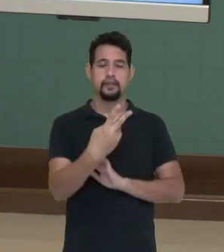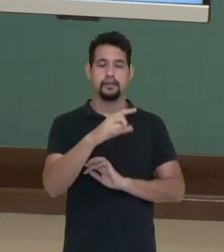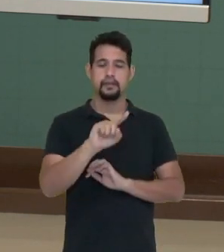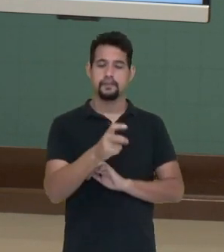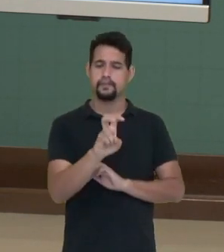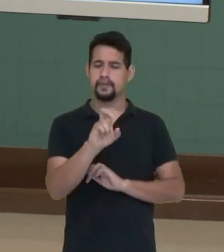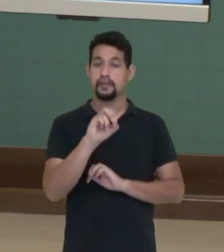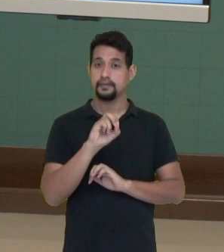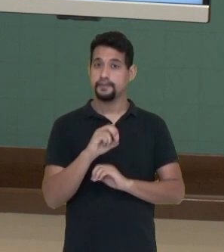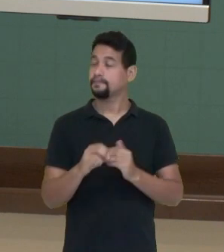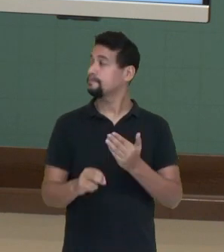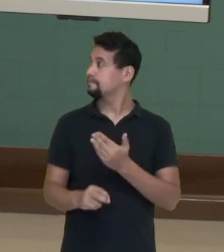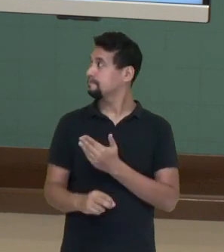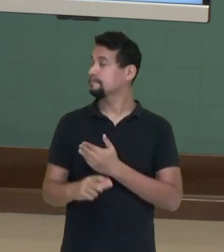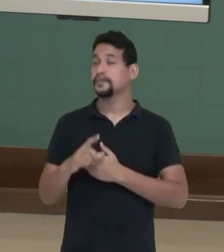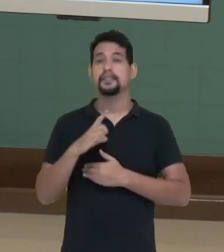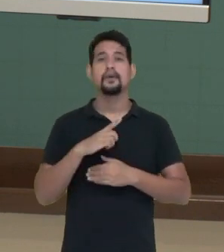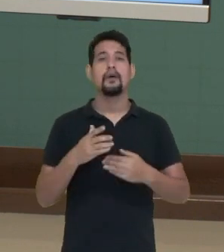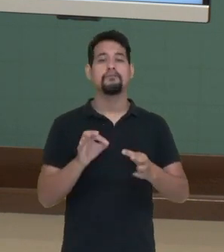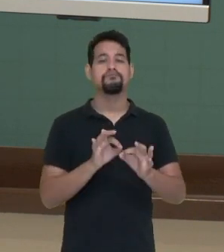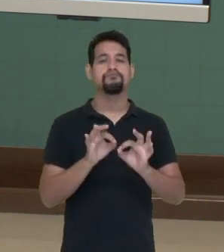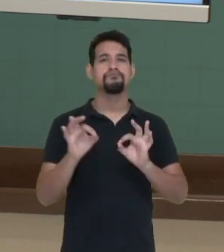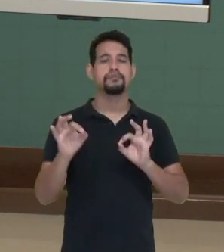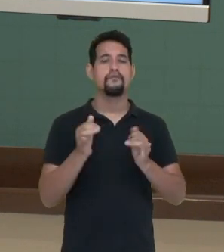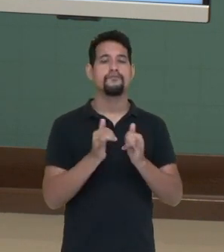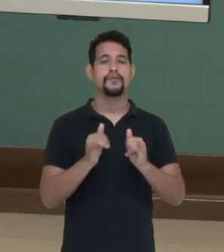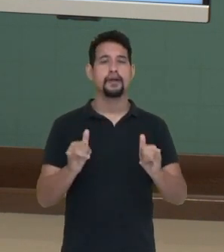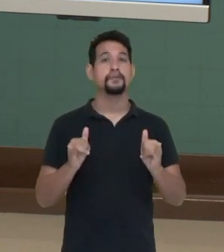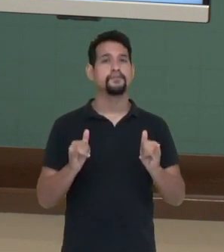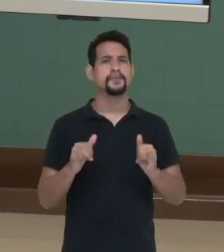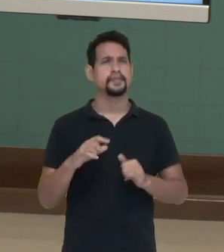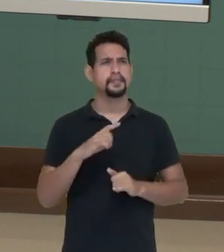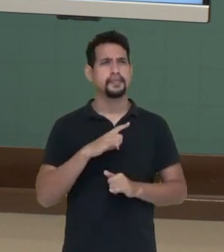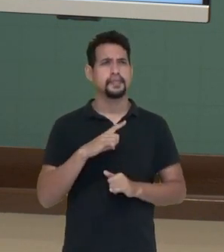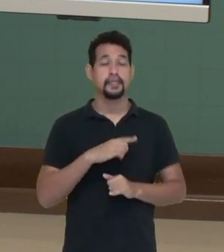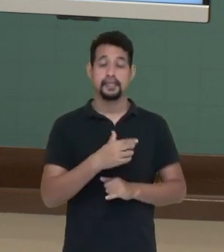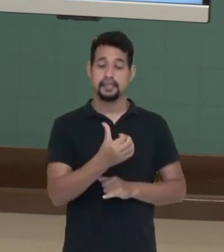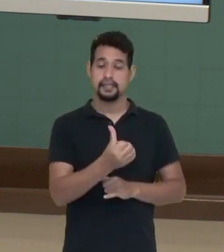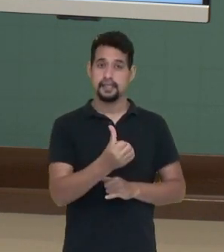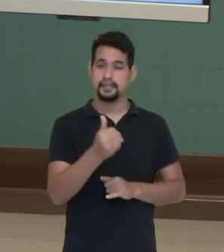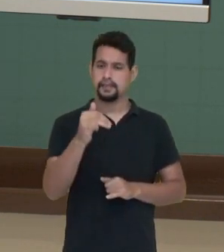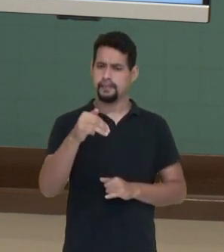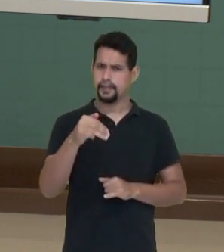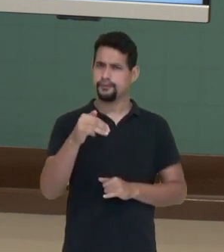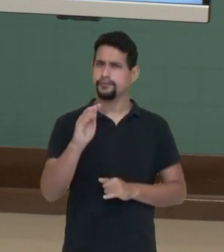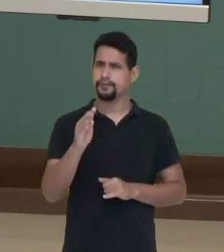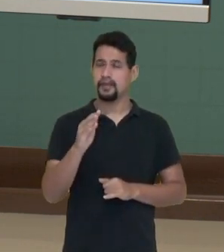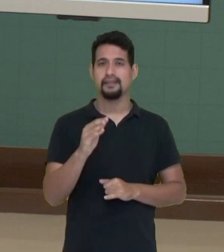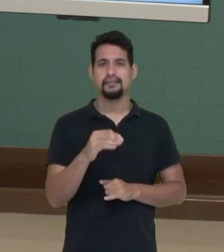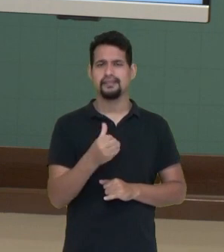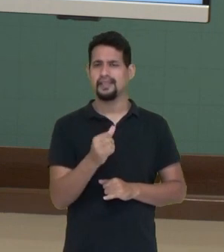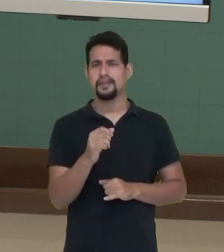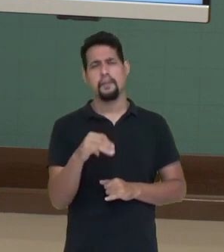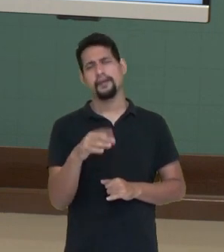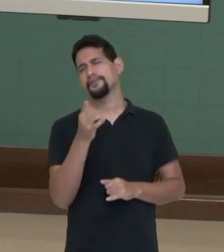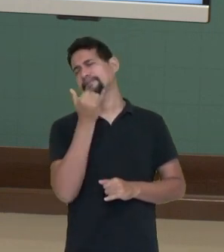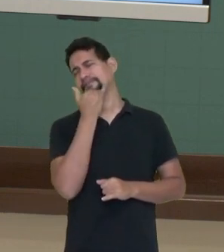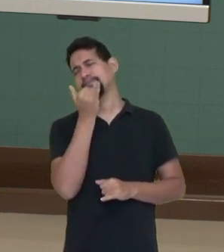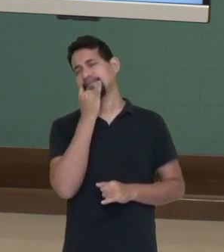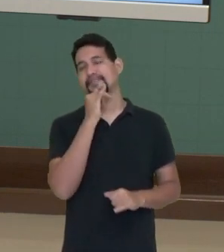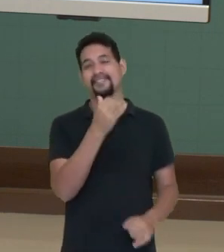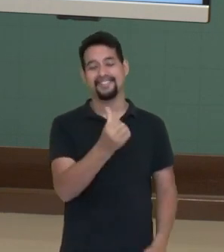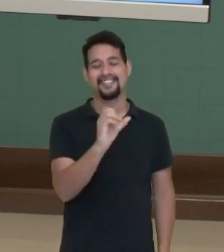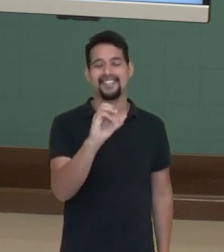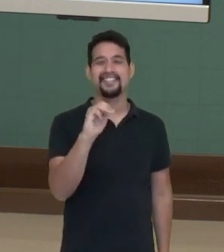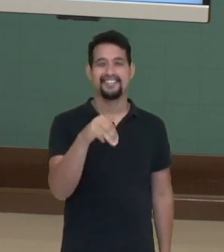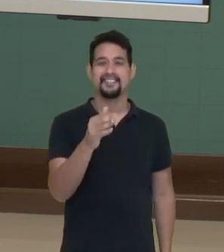R$2,50. E aqui tem o tamanho desse anúncio, tá? Ele tem 6 metros ali, 6 metros não, né, professora? 6 centímetros